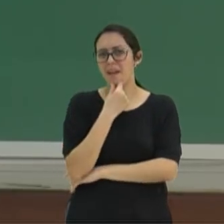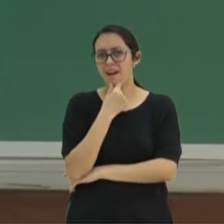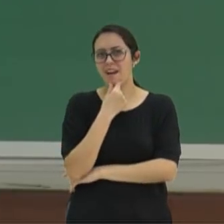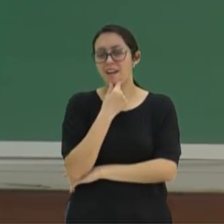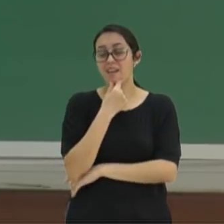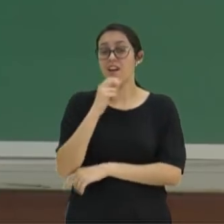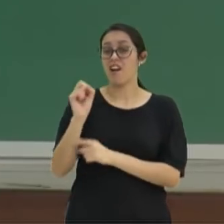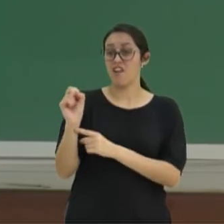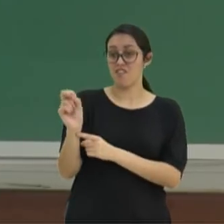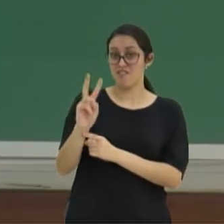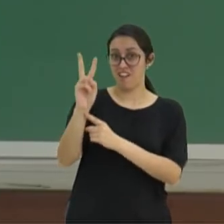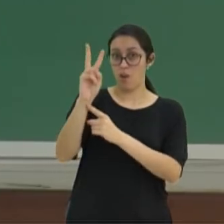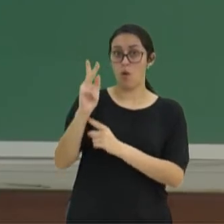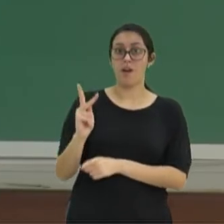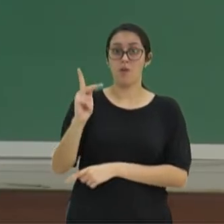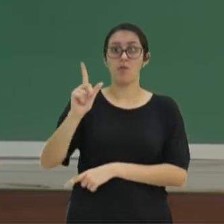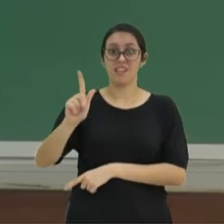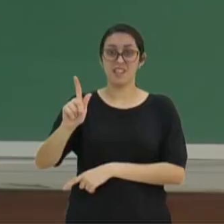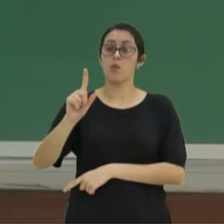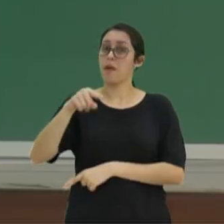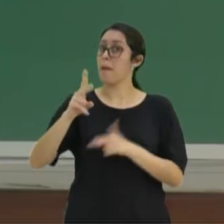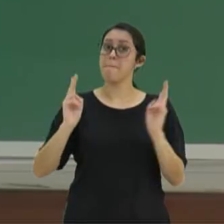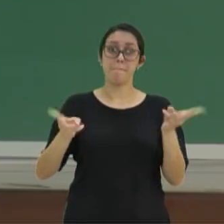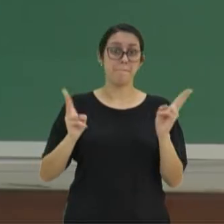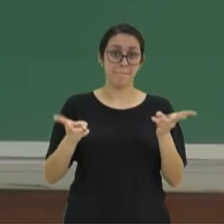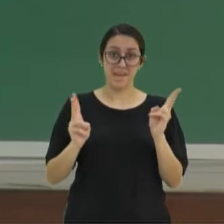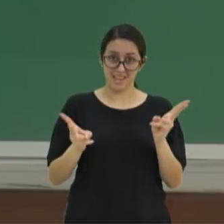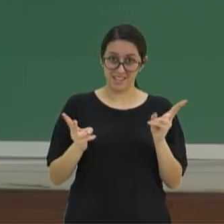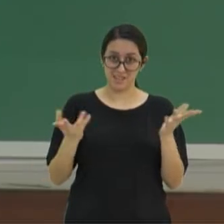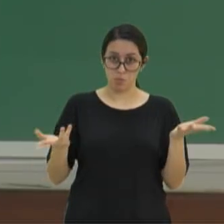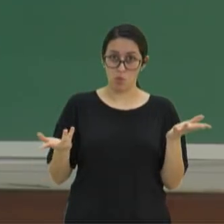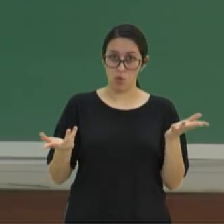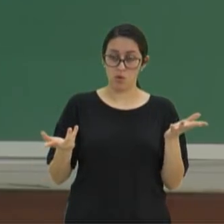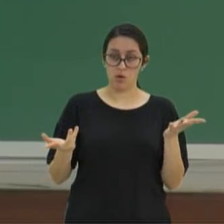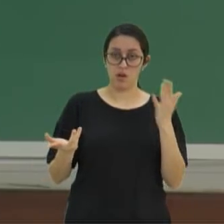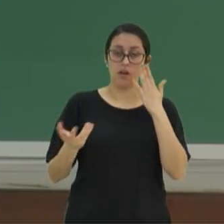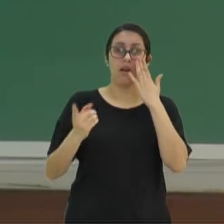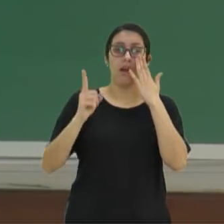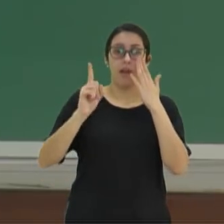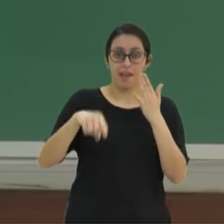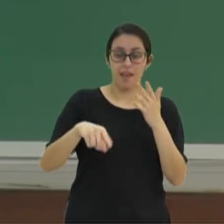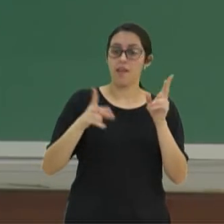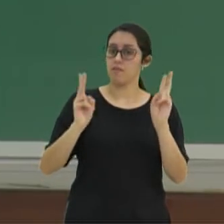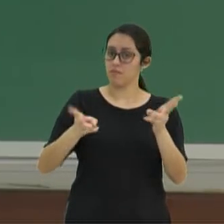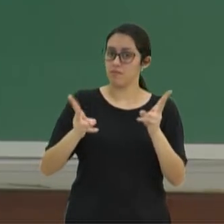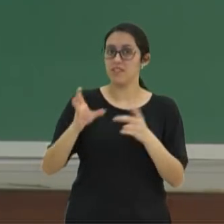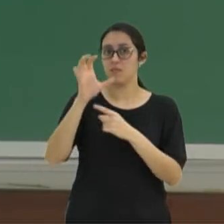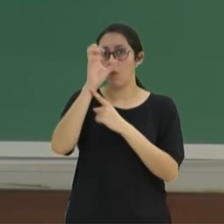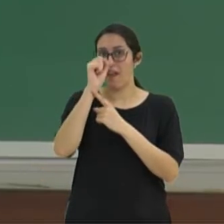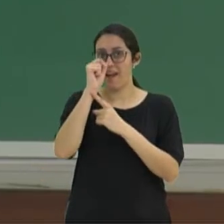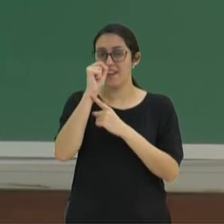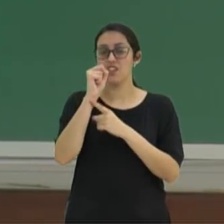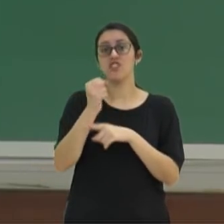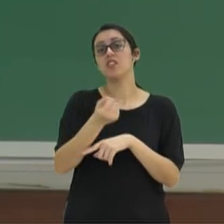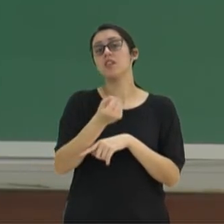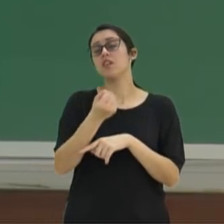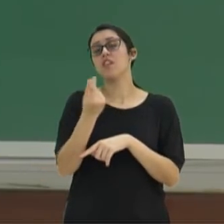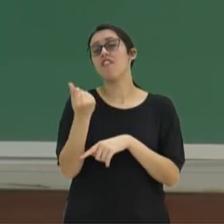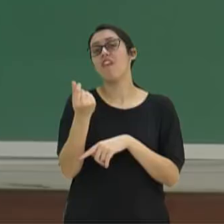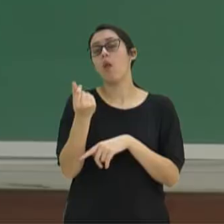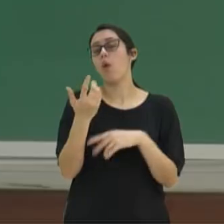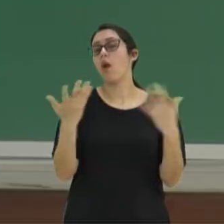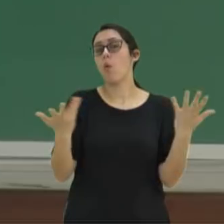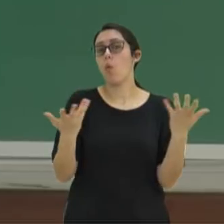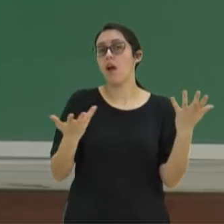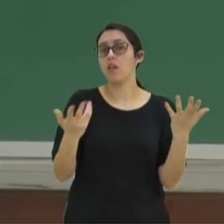o mesmo, então o valor é proporcional à massa, né? A quantidade de laranjas que eu compro. Montem um quadro